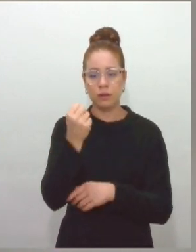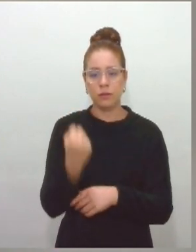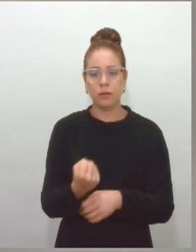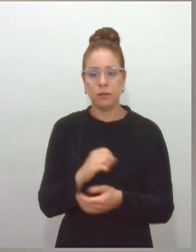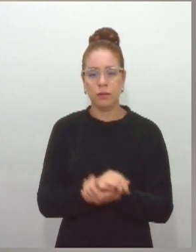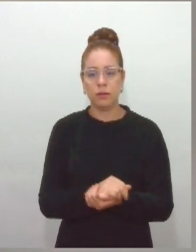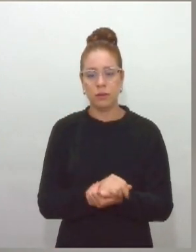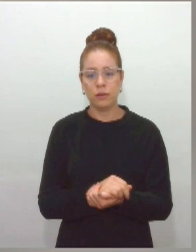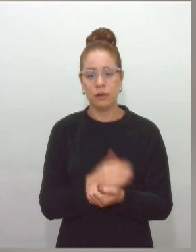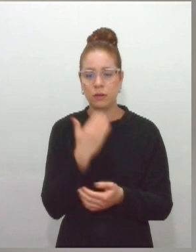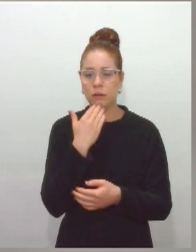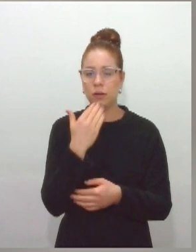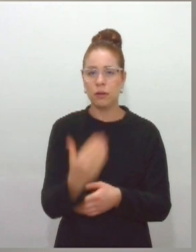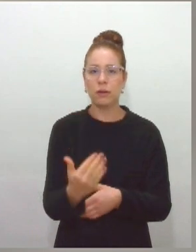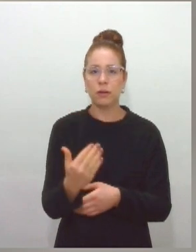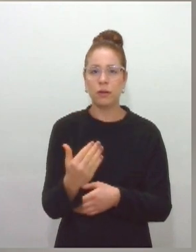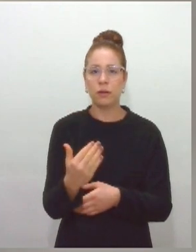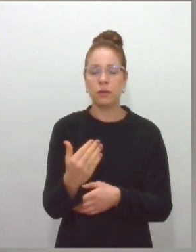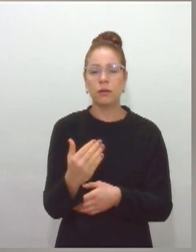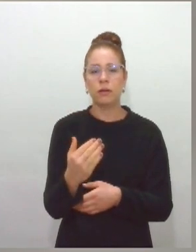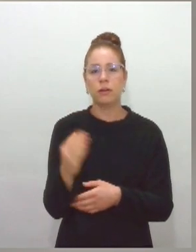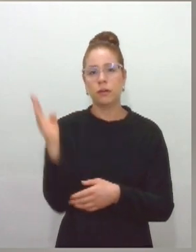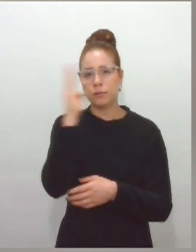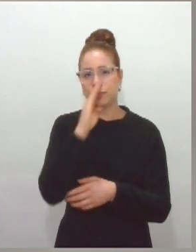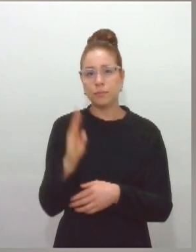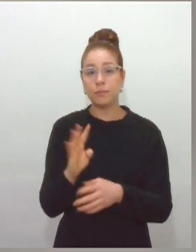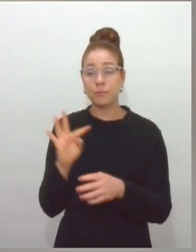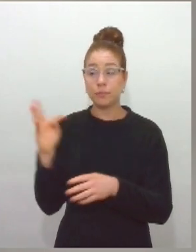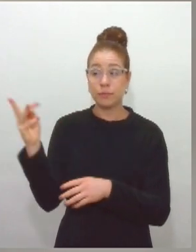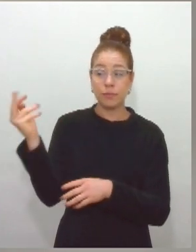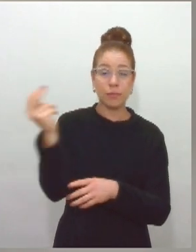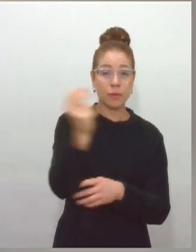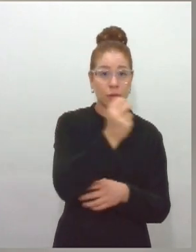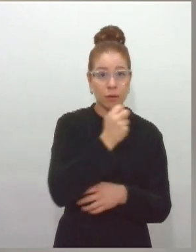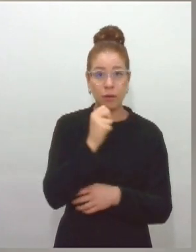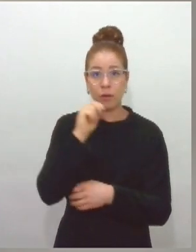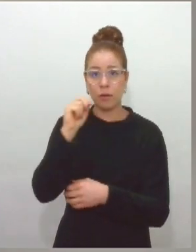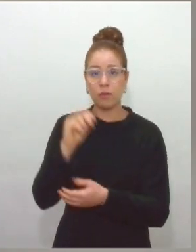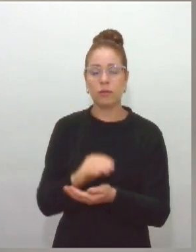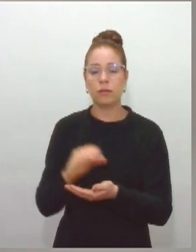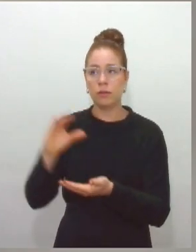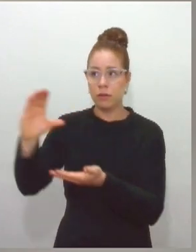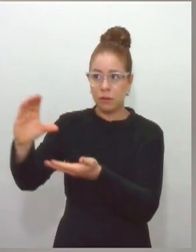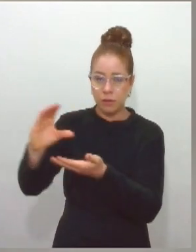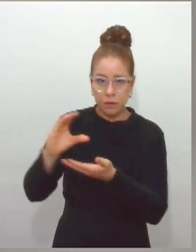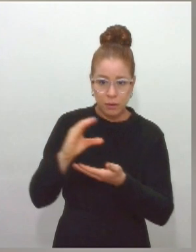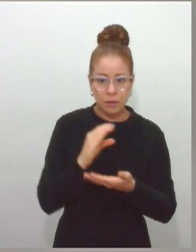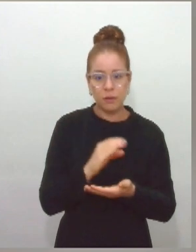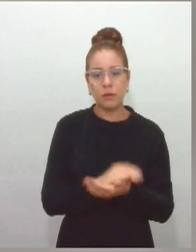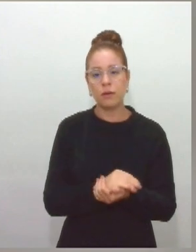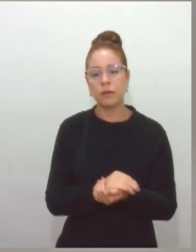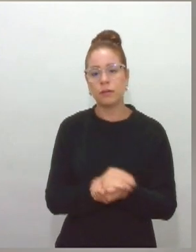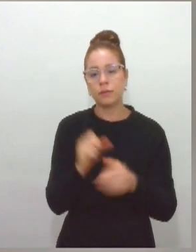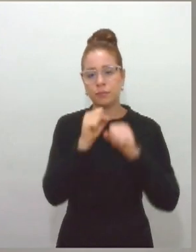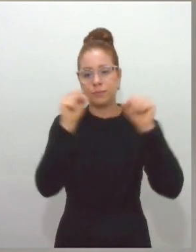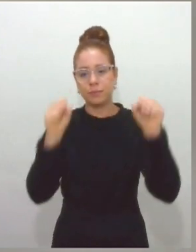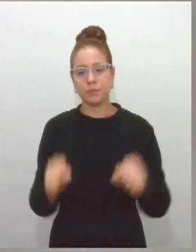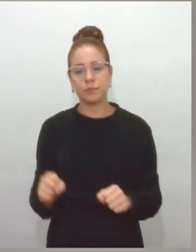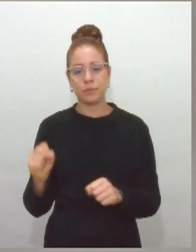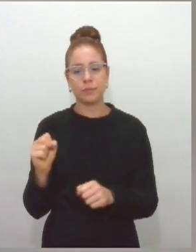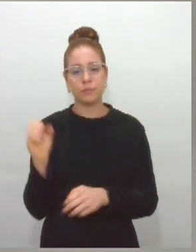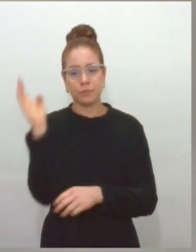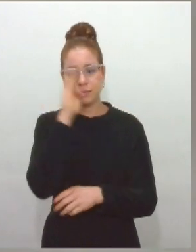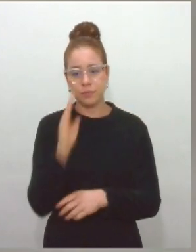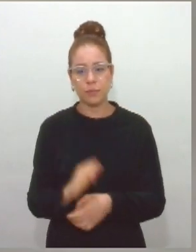nacional, porque ela vai para o Sistema Nacional de Transplante. Então eu vou lá no Sistema Nacional de Transplante, né, se eu tiver um paciente que tem indicação de